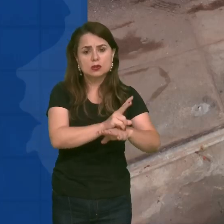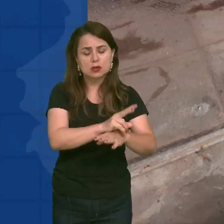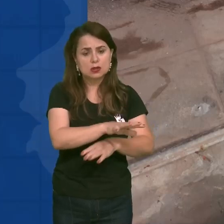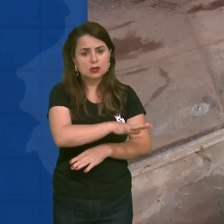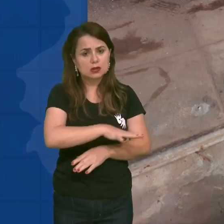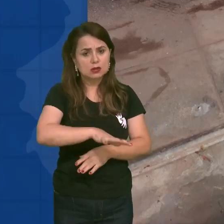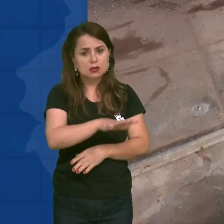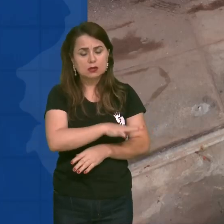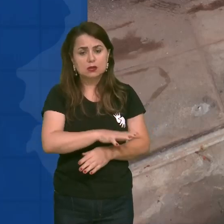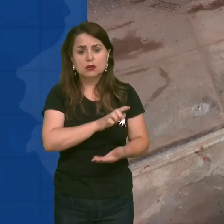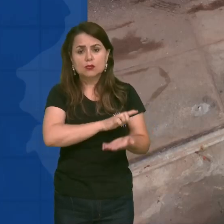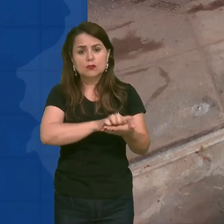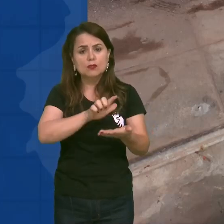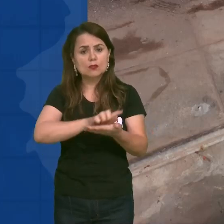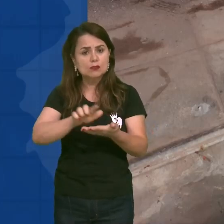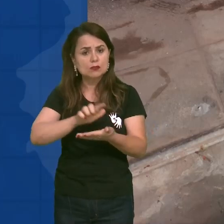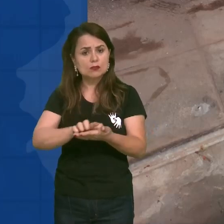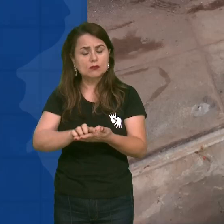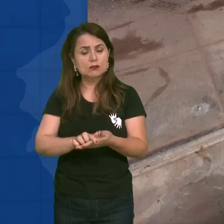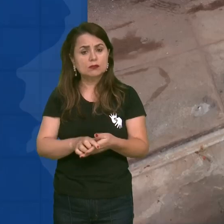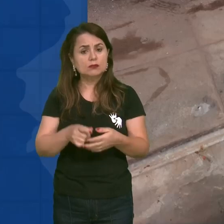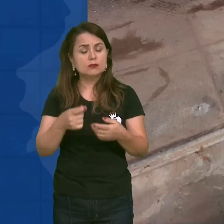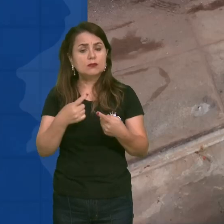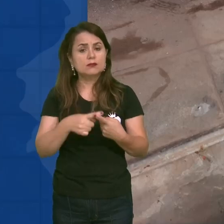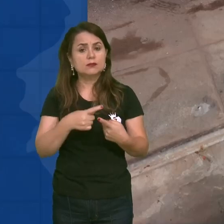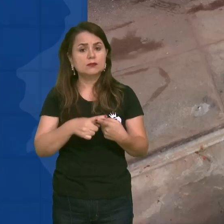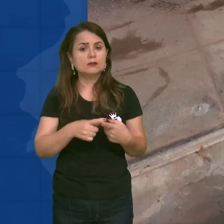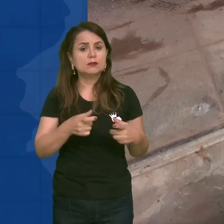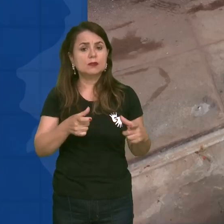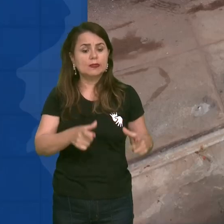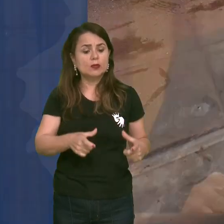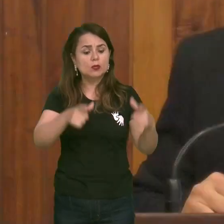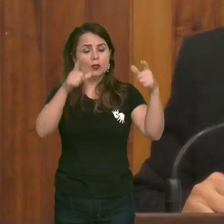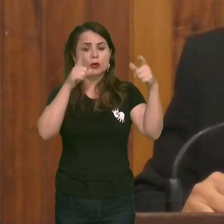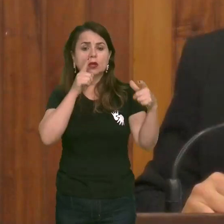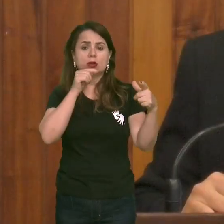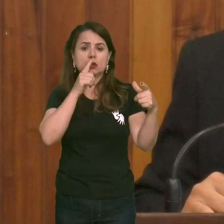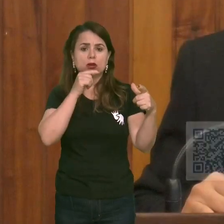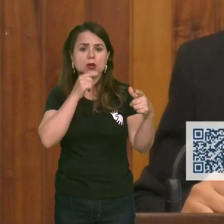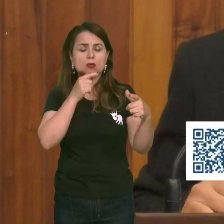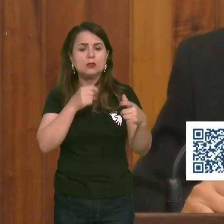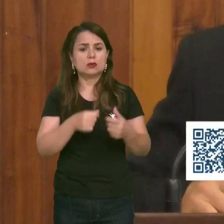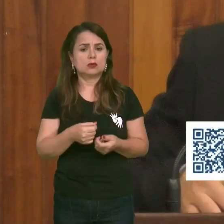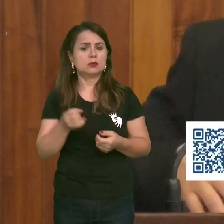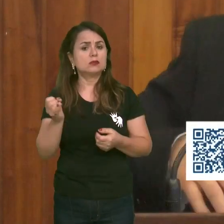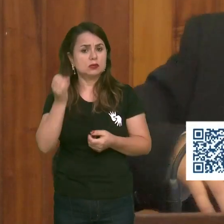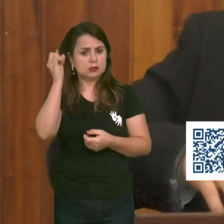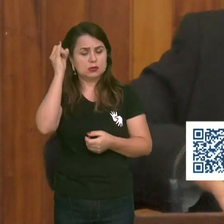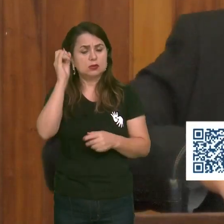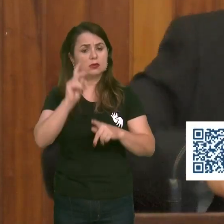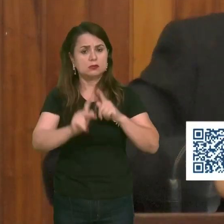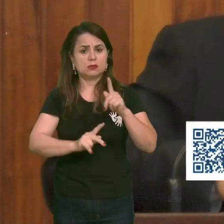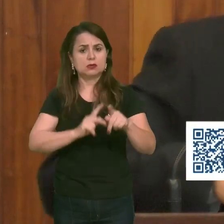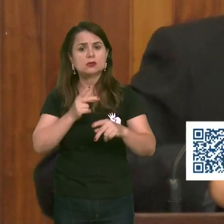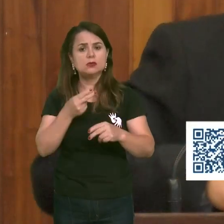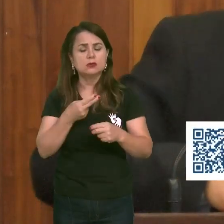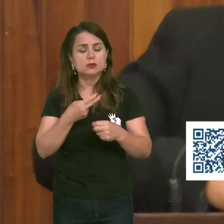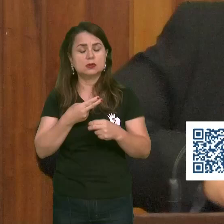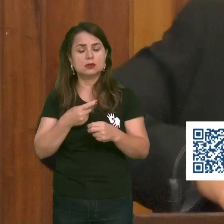distrito além do que também essa fonte é também uma referência pra cidade enfim